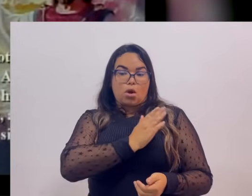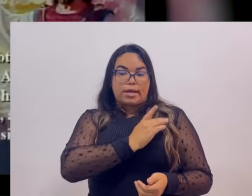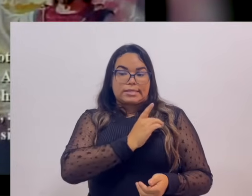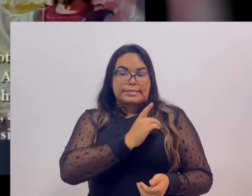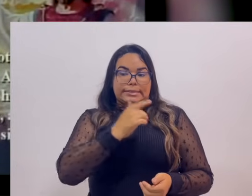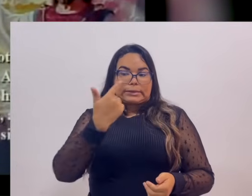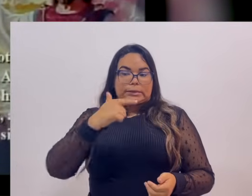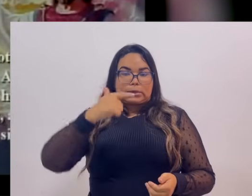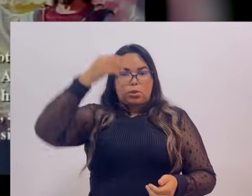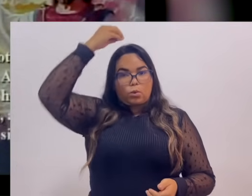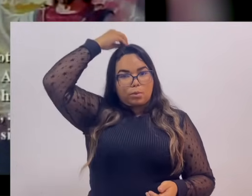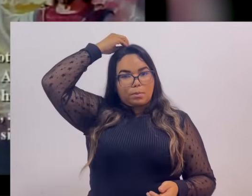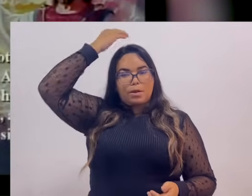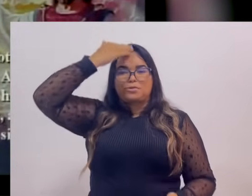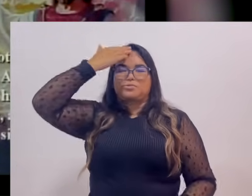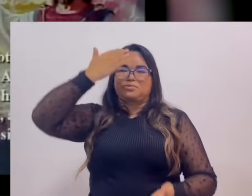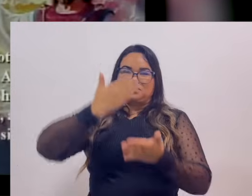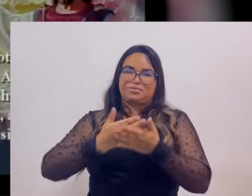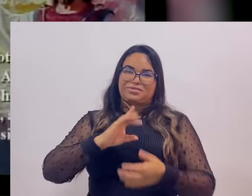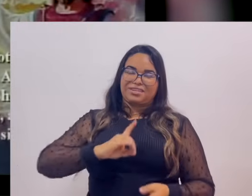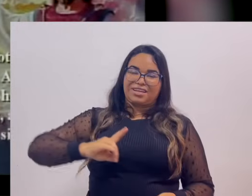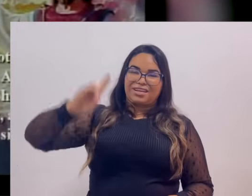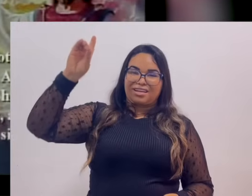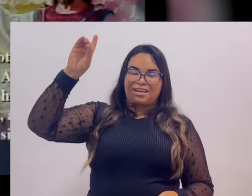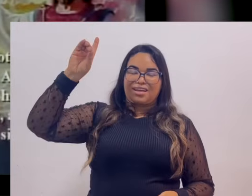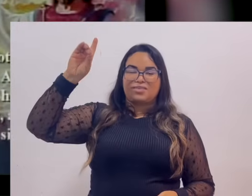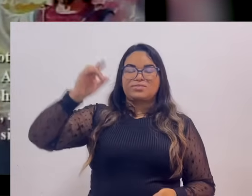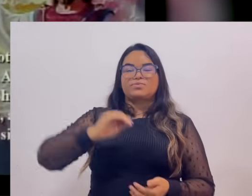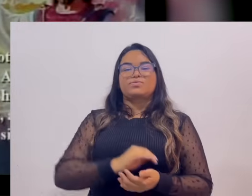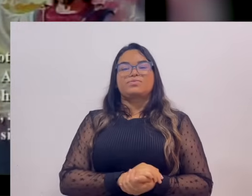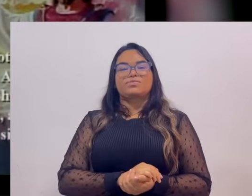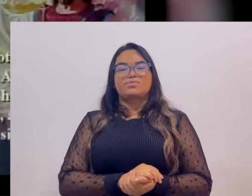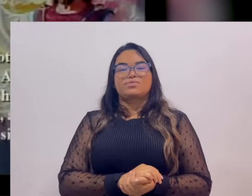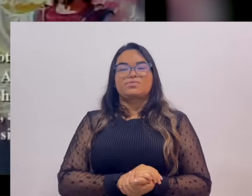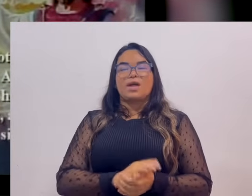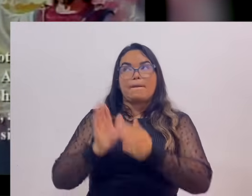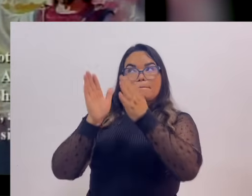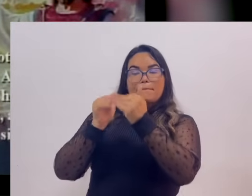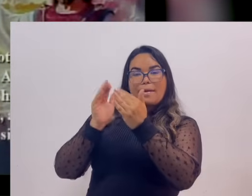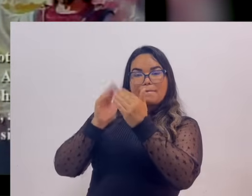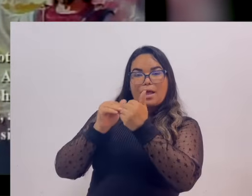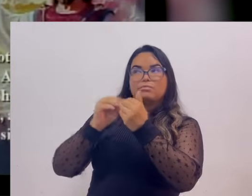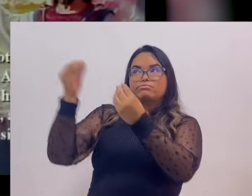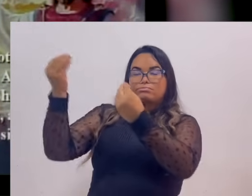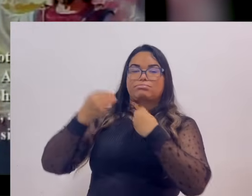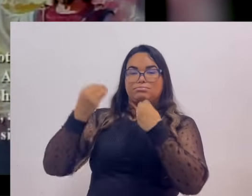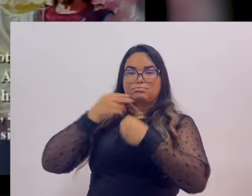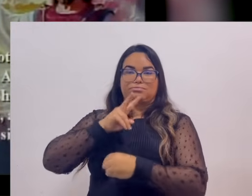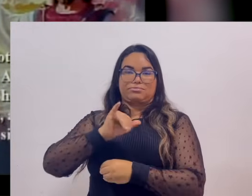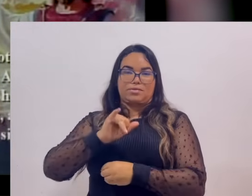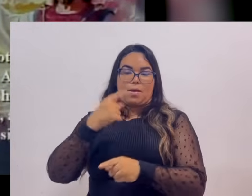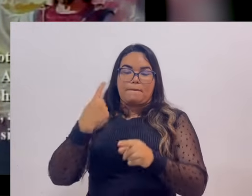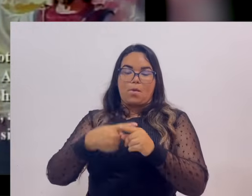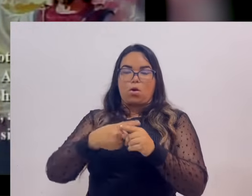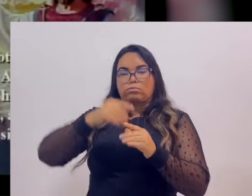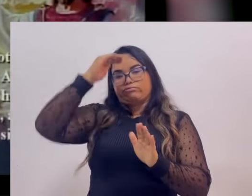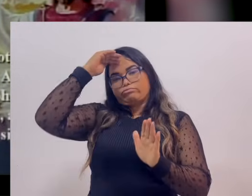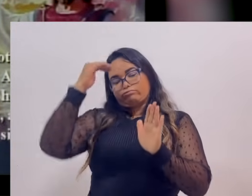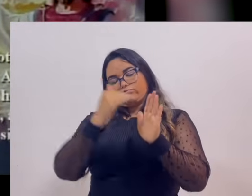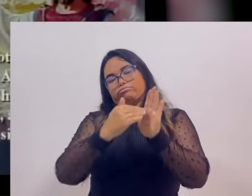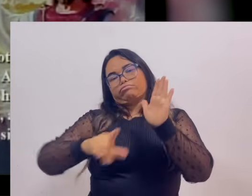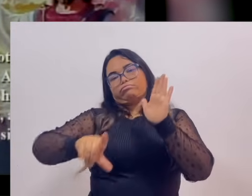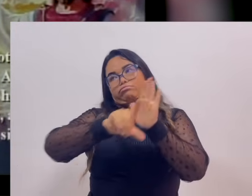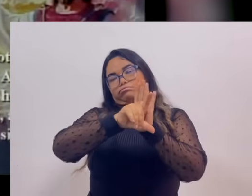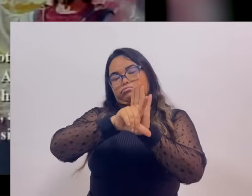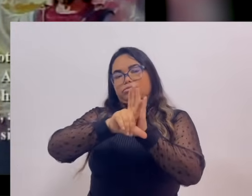amados se o nosso coração não nos condena temos confiança para com Deus e qualquer coisa que dele